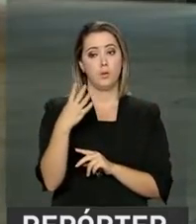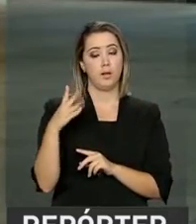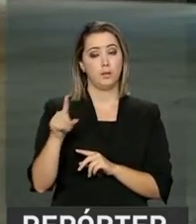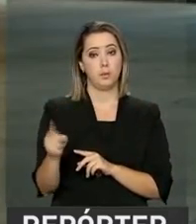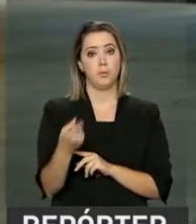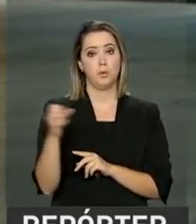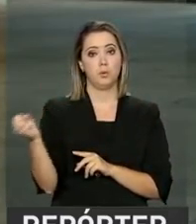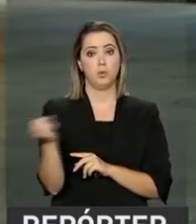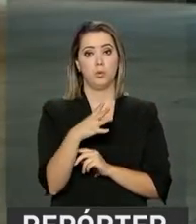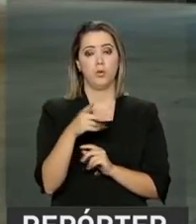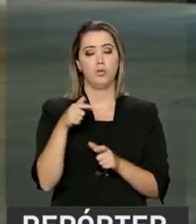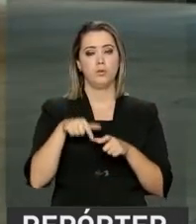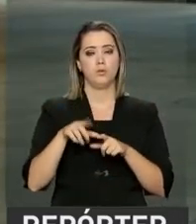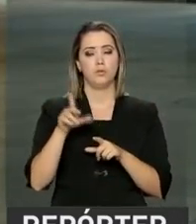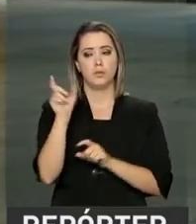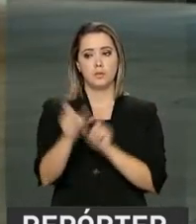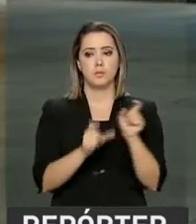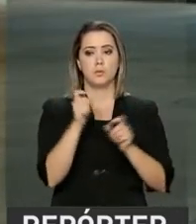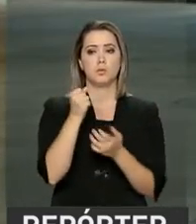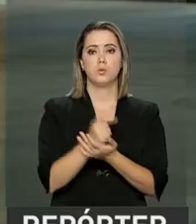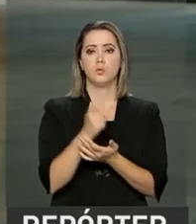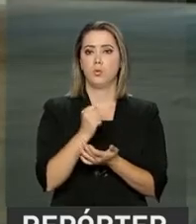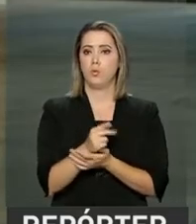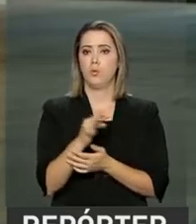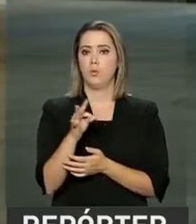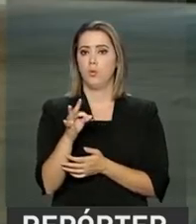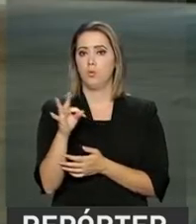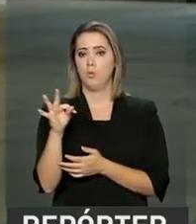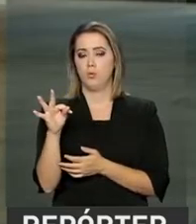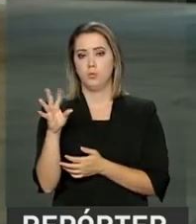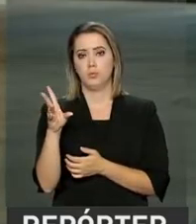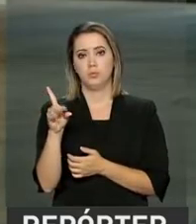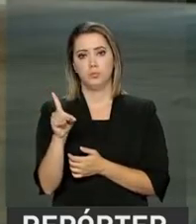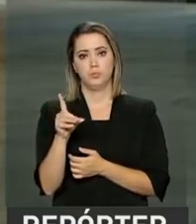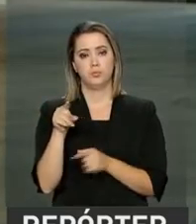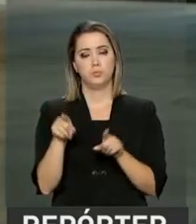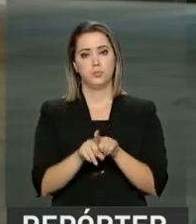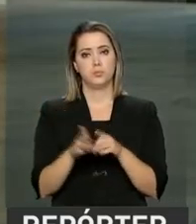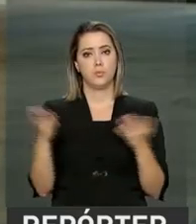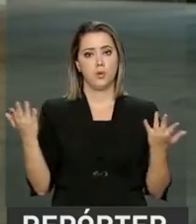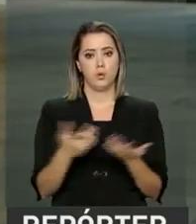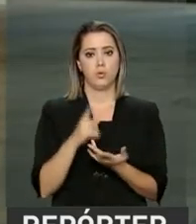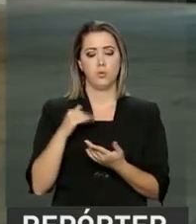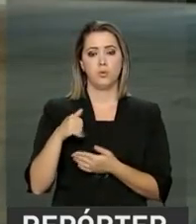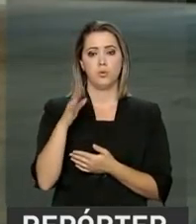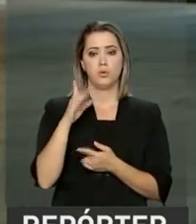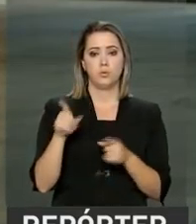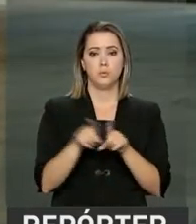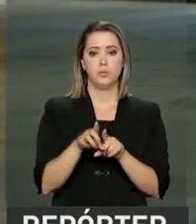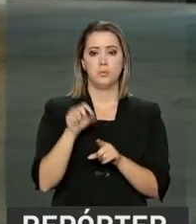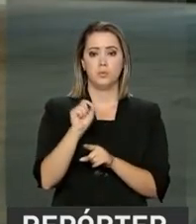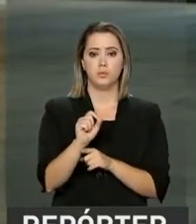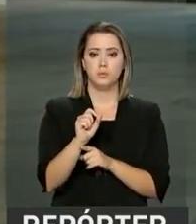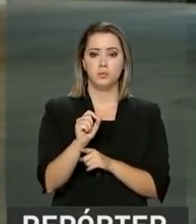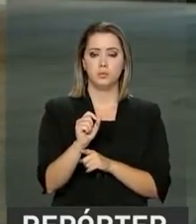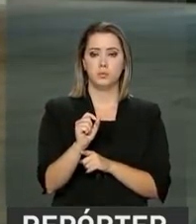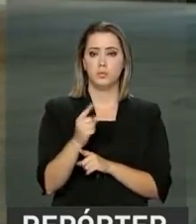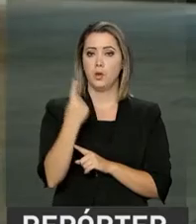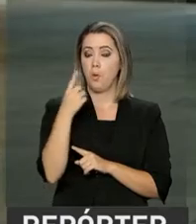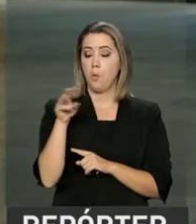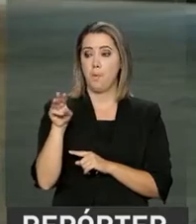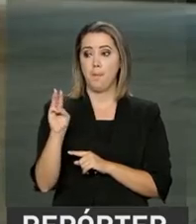novos investidores compram títulos do Tesouro Direto no país e atualmente o programa abrange mais de